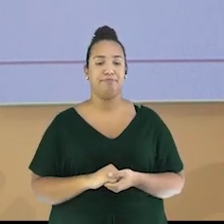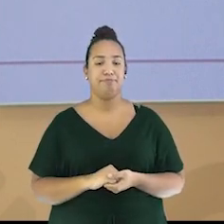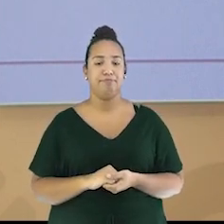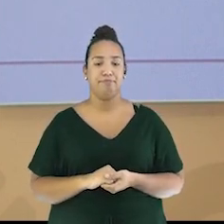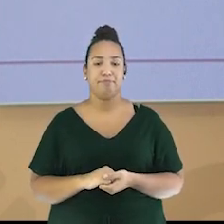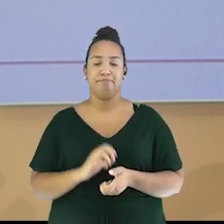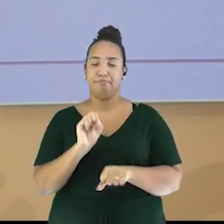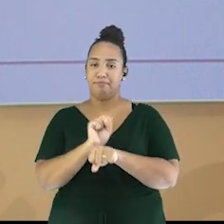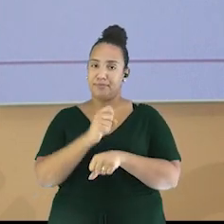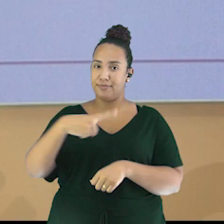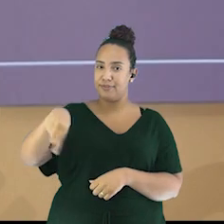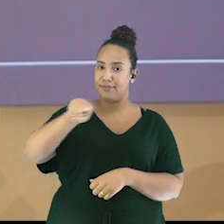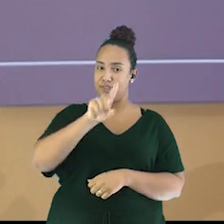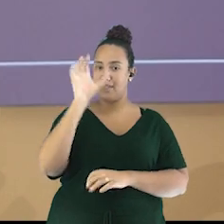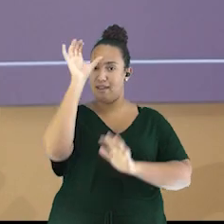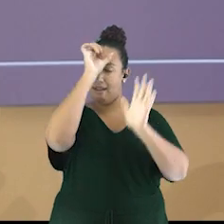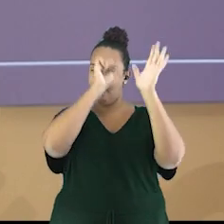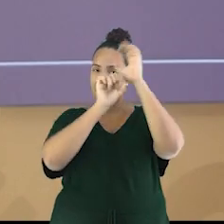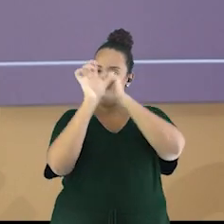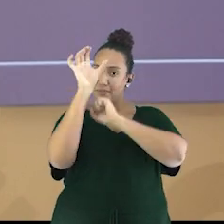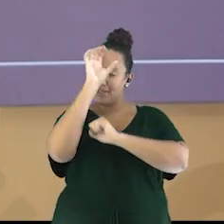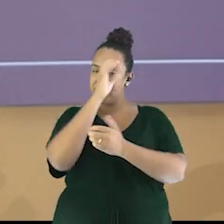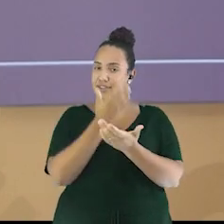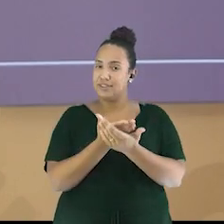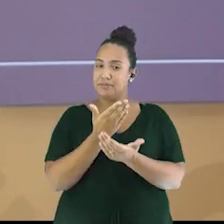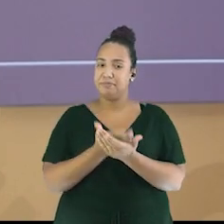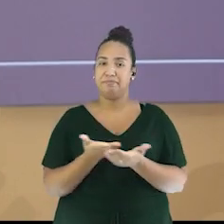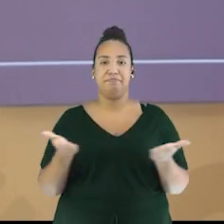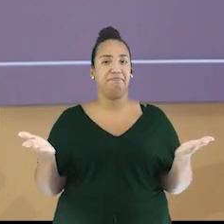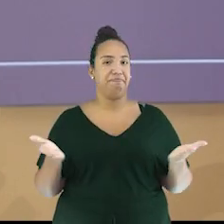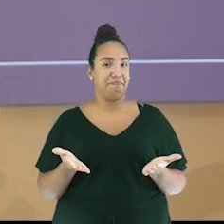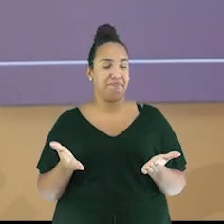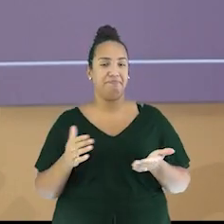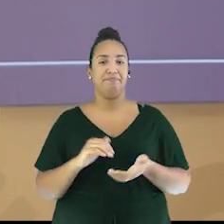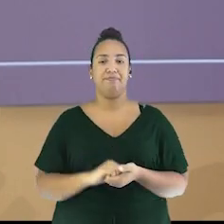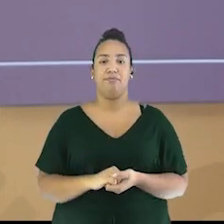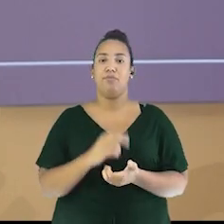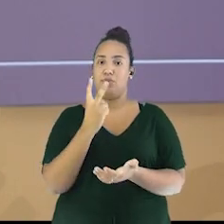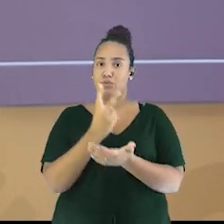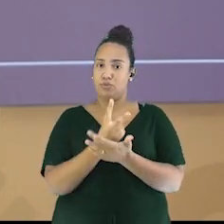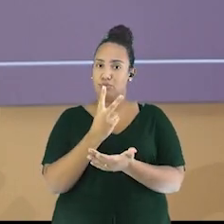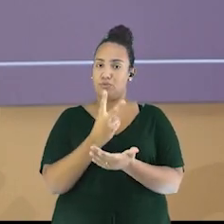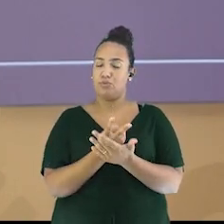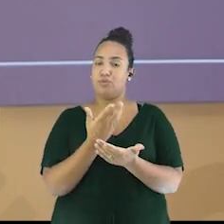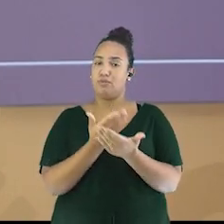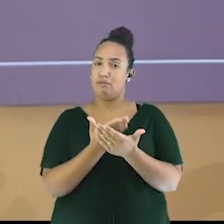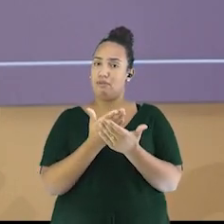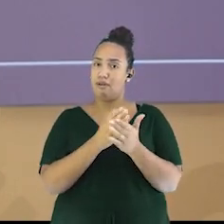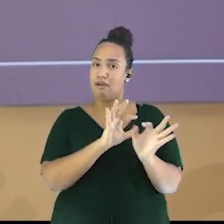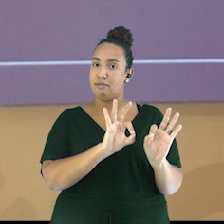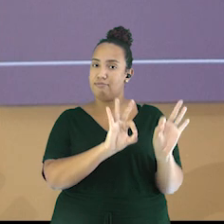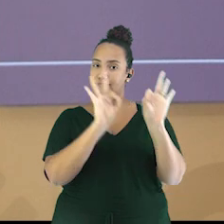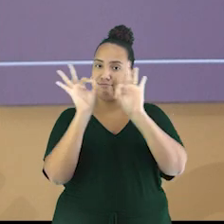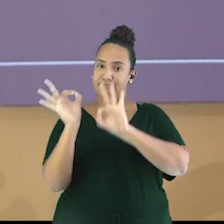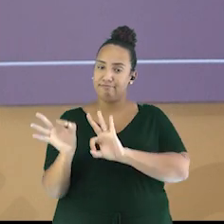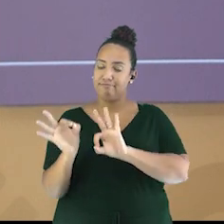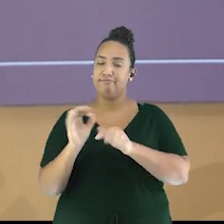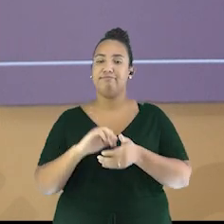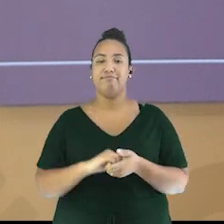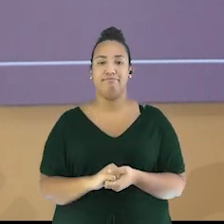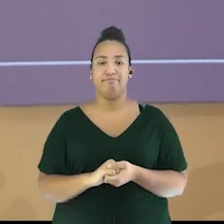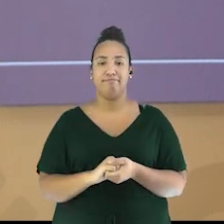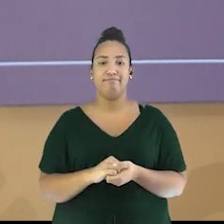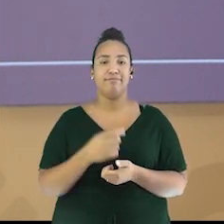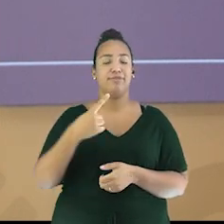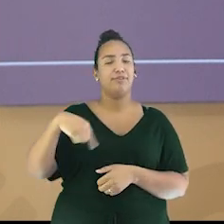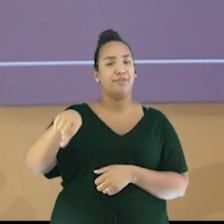Espero que vocês tenham aprendido bastante na nossa aula de hoje e continuem conosco assistindo o Dever em Casa na TV. Iremos